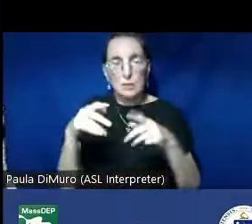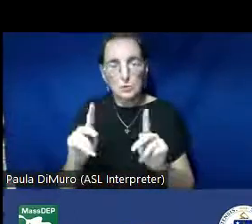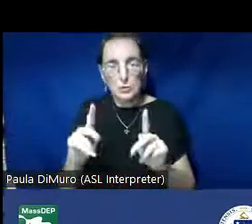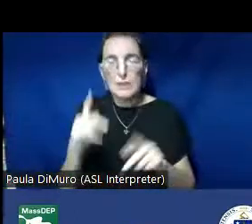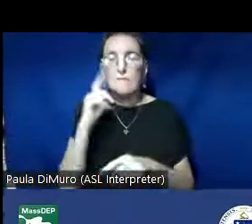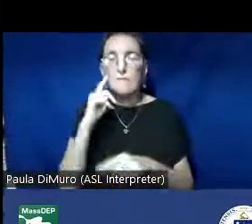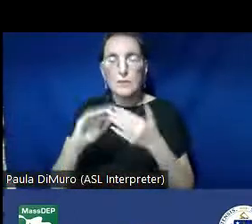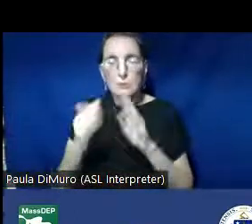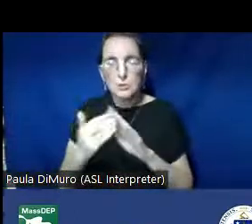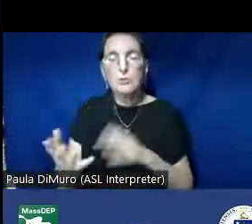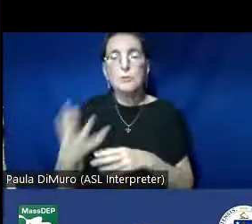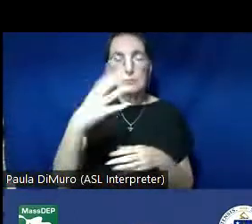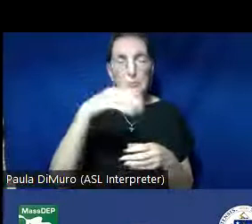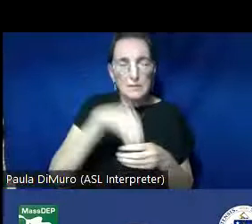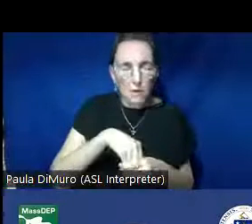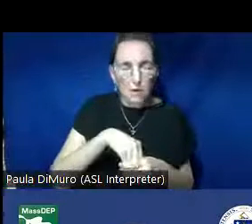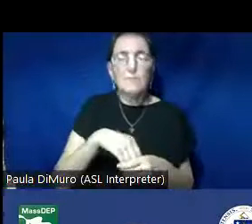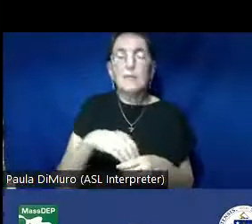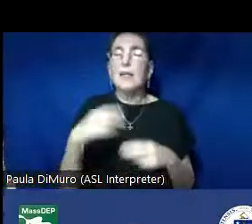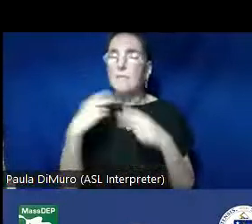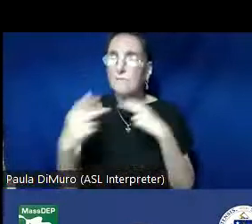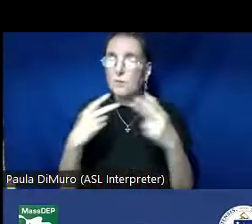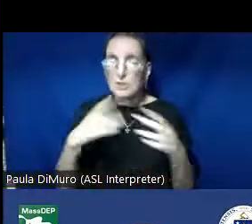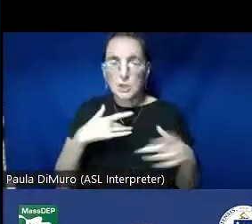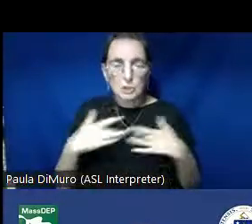para comunidades